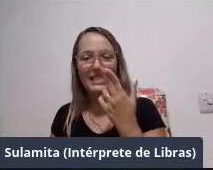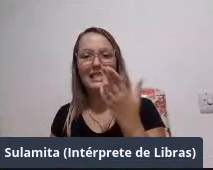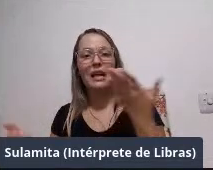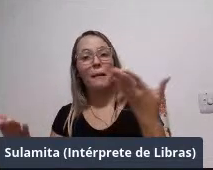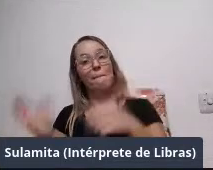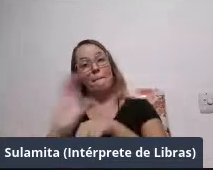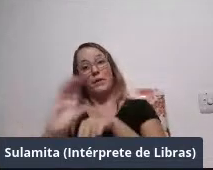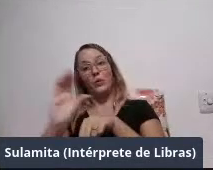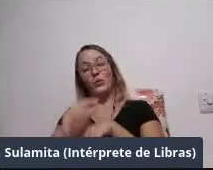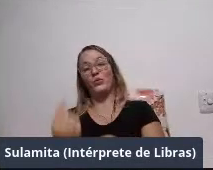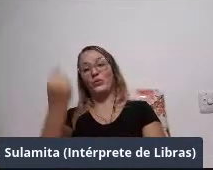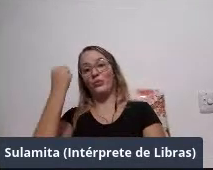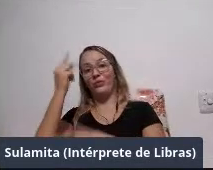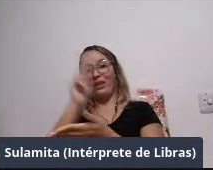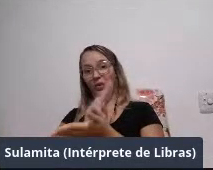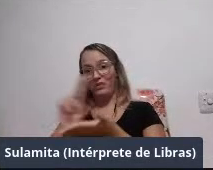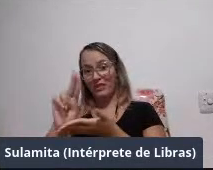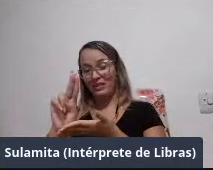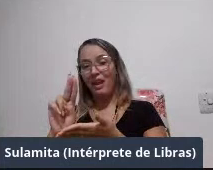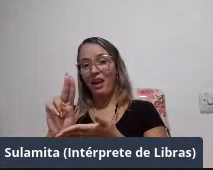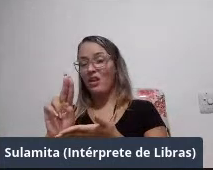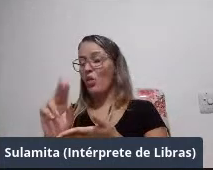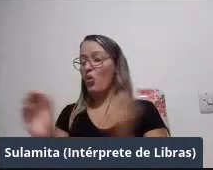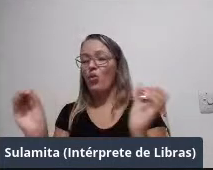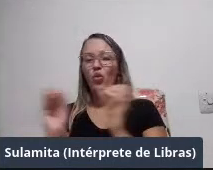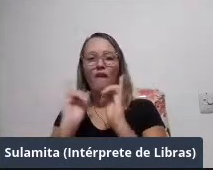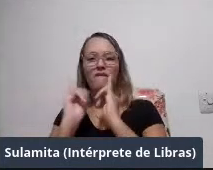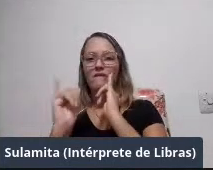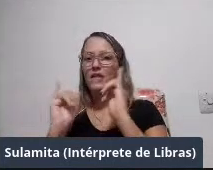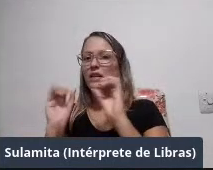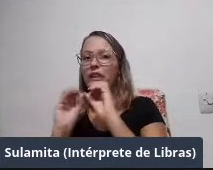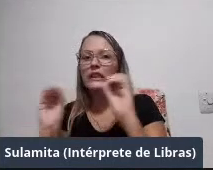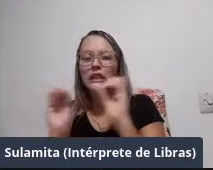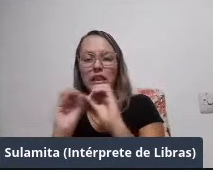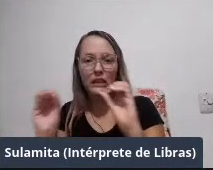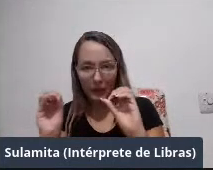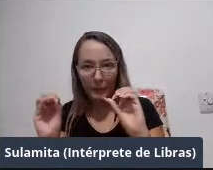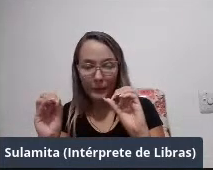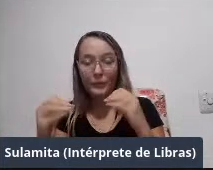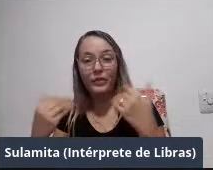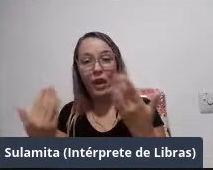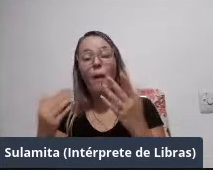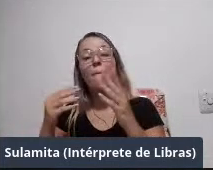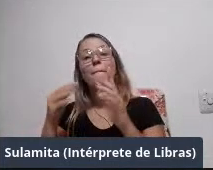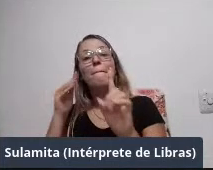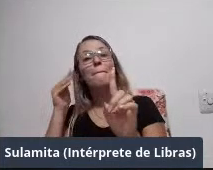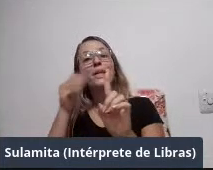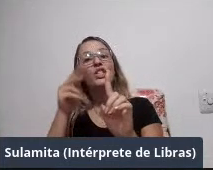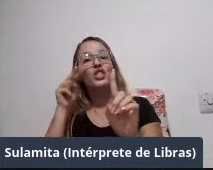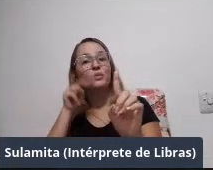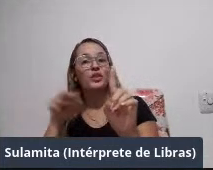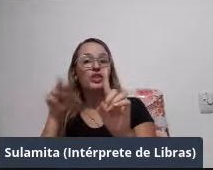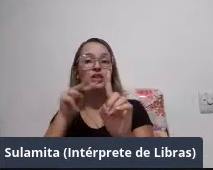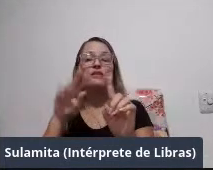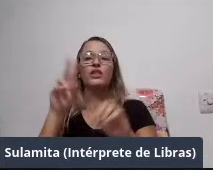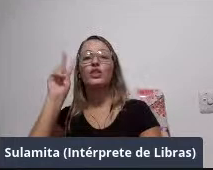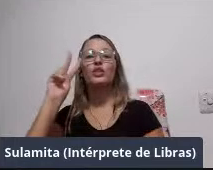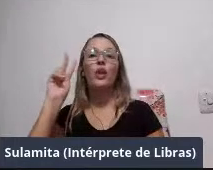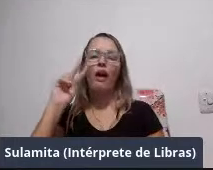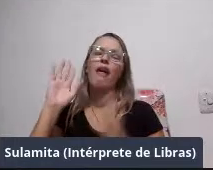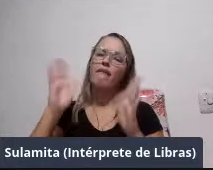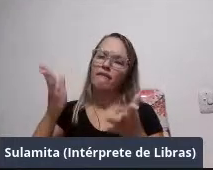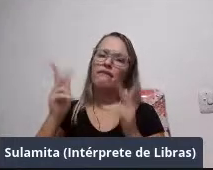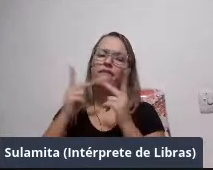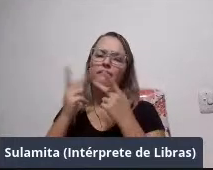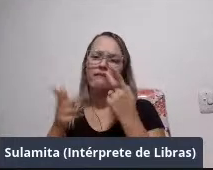da graduação, não se falava de escola praticamente nunca, era muito raro. Em perspectiva histórica, se falava de ensino de história, da importância, né,